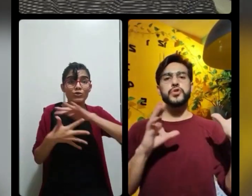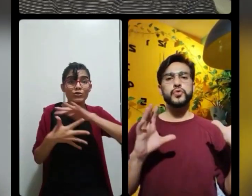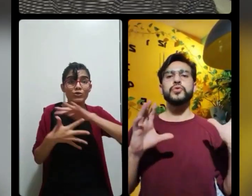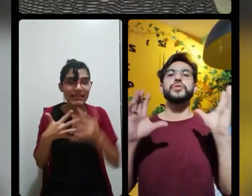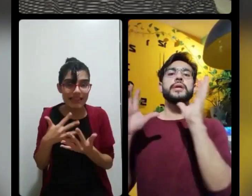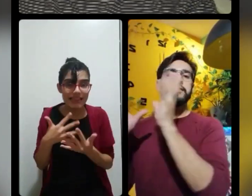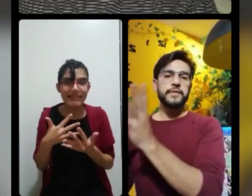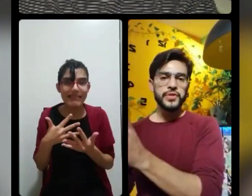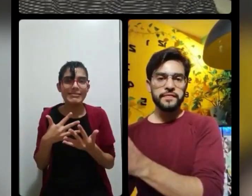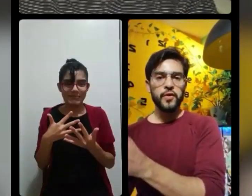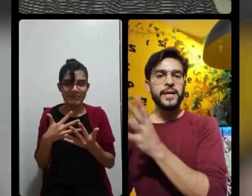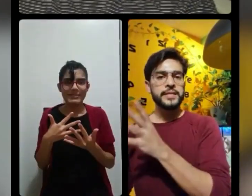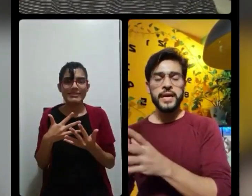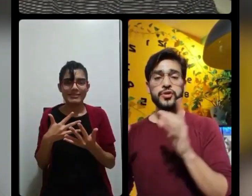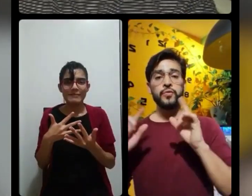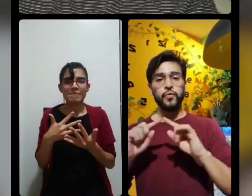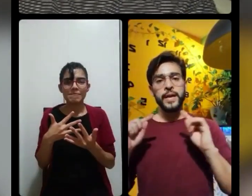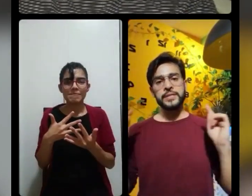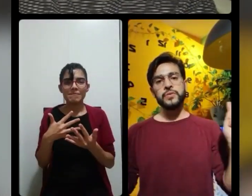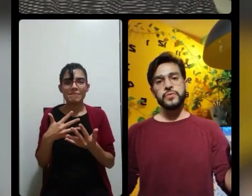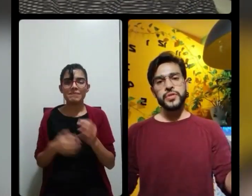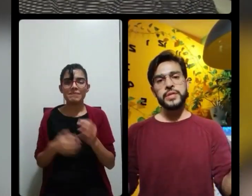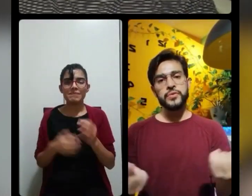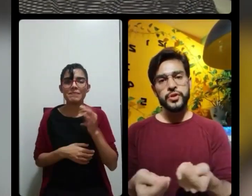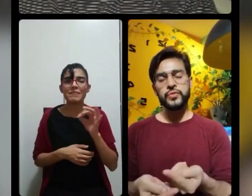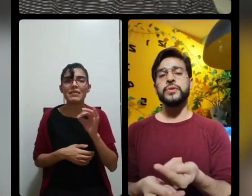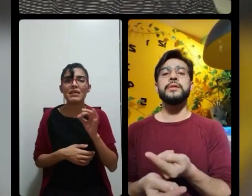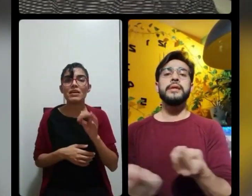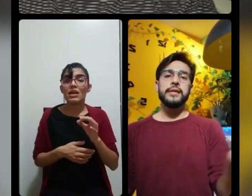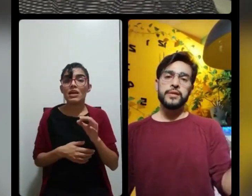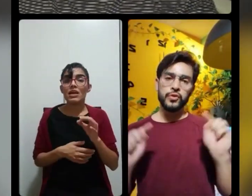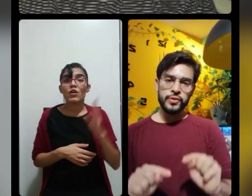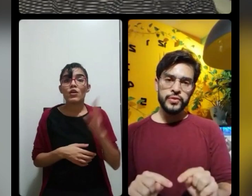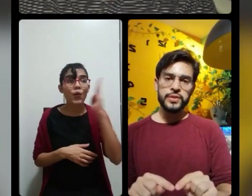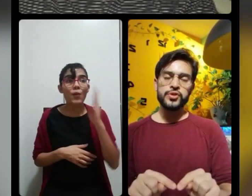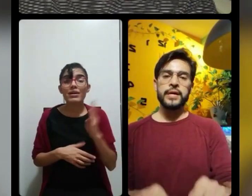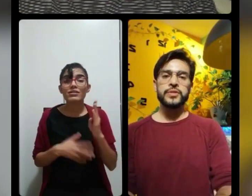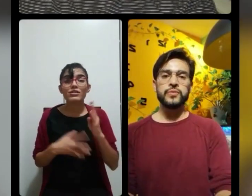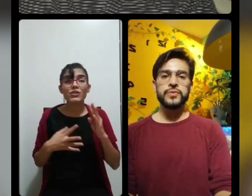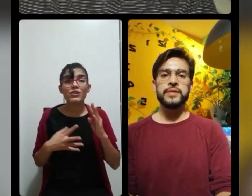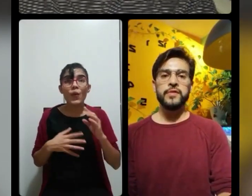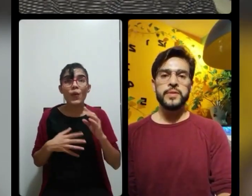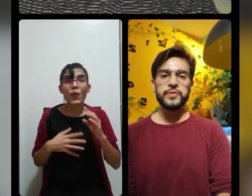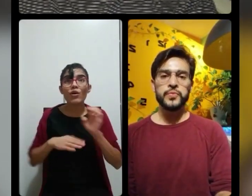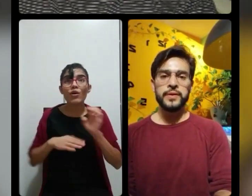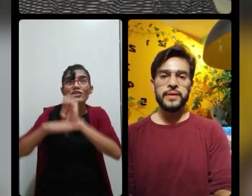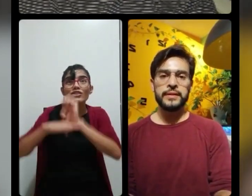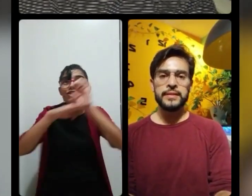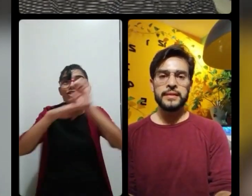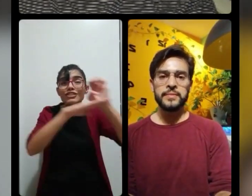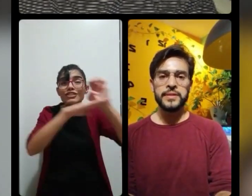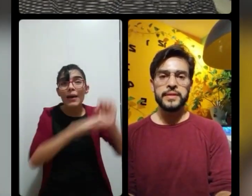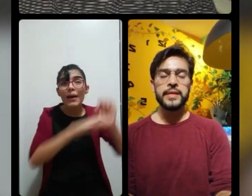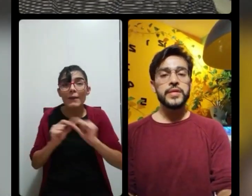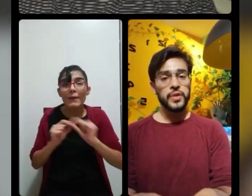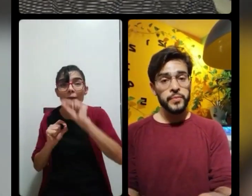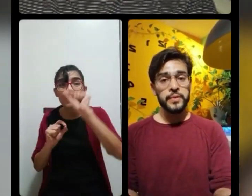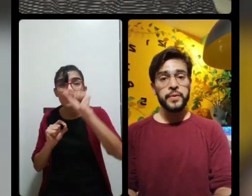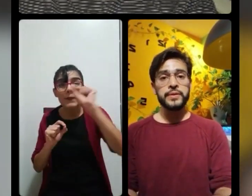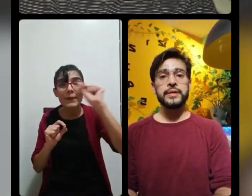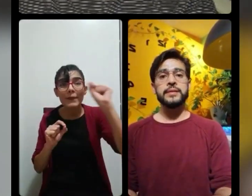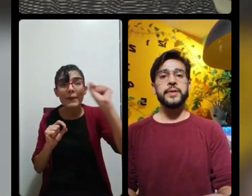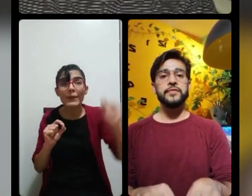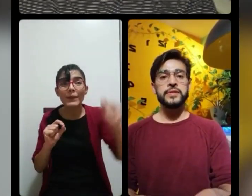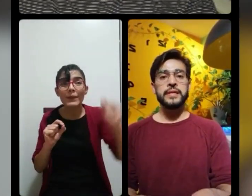região, aí os surdos vão se formar nessa região. O Brasil conseguiu instituir em todos os estados o curso de formação superior em letras Libras. Isso é